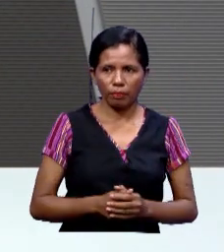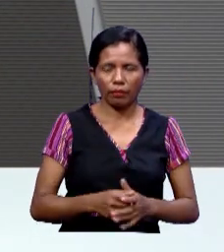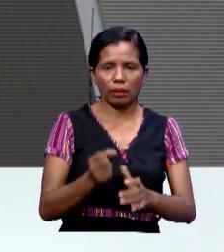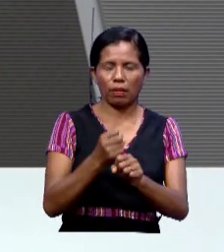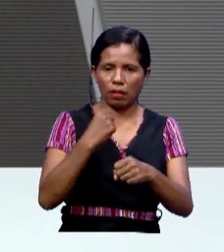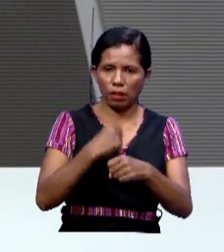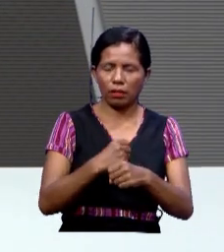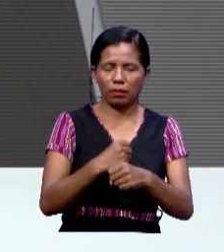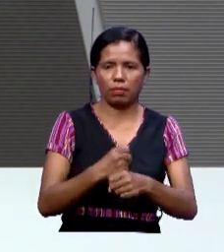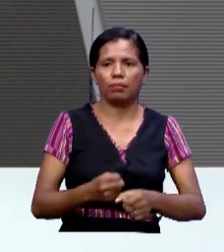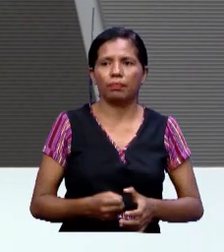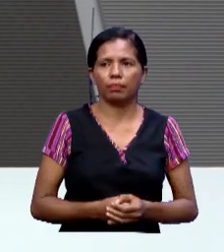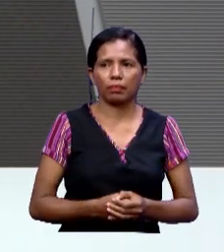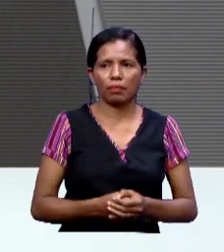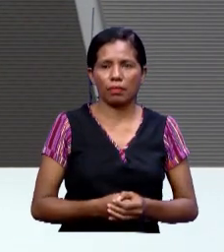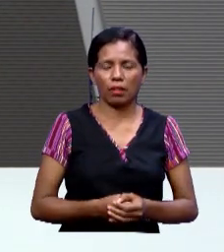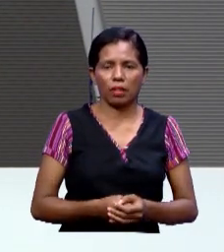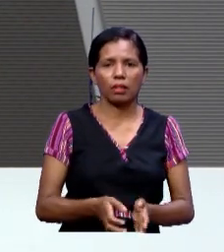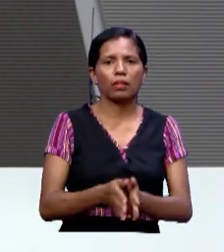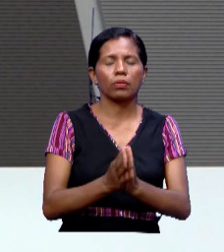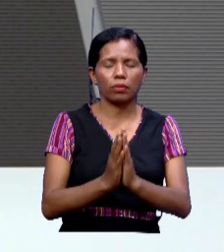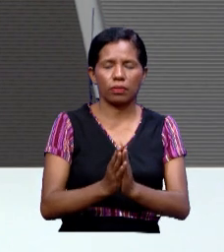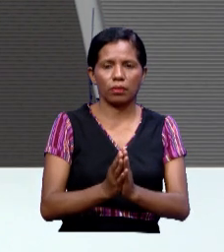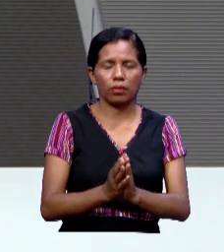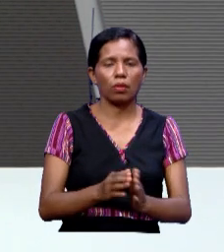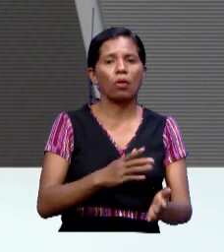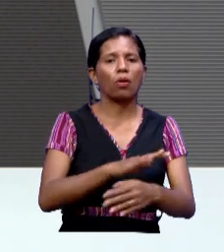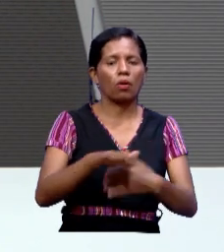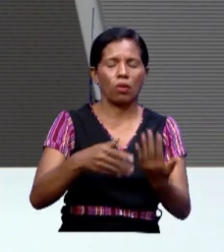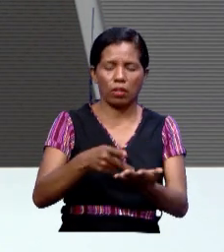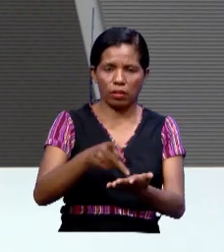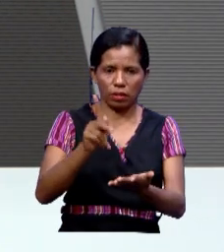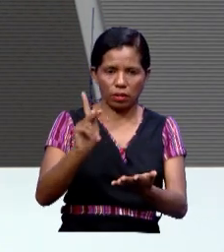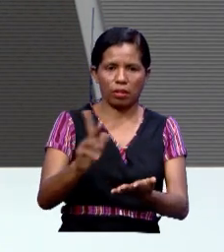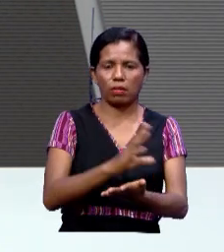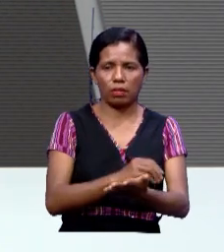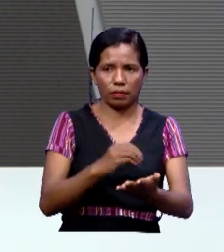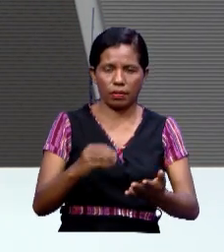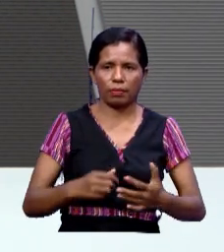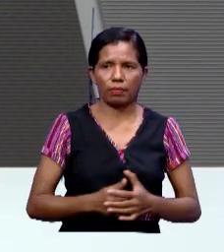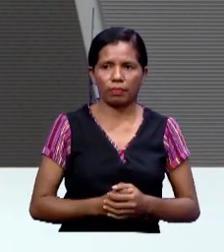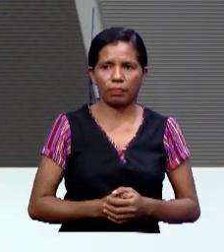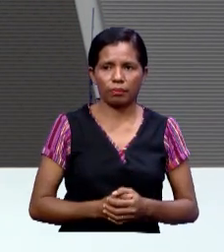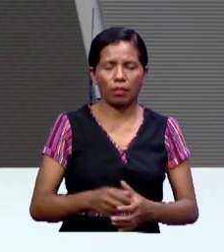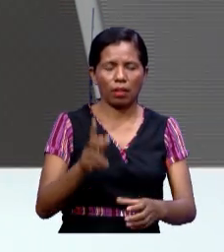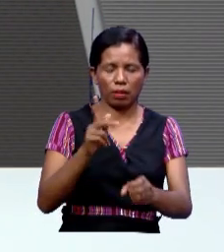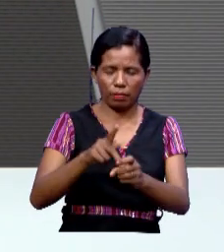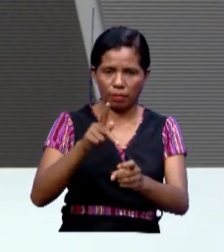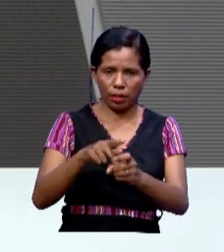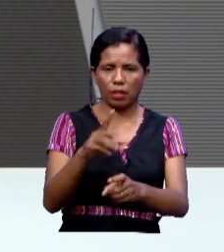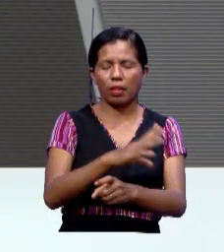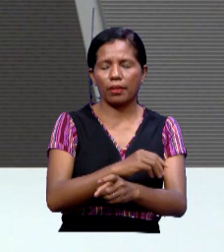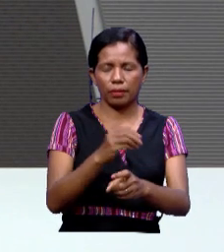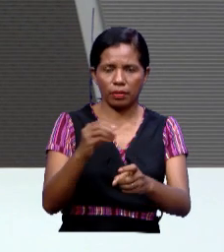halo cobrança vai nane cobre imposto rendimento imposto petróleo suplementar